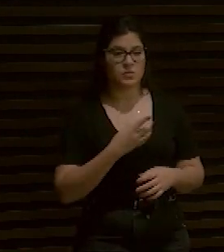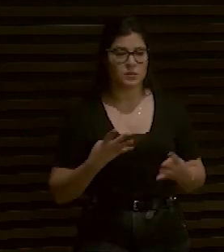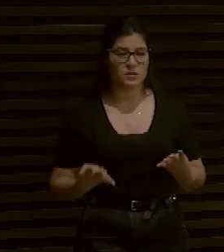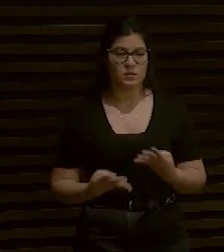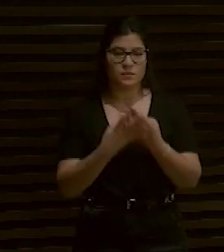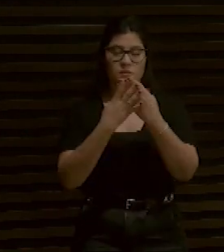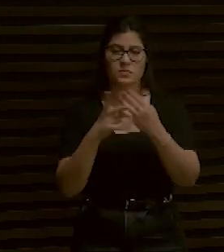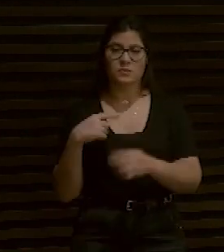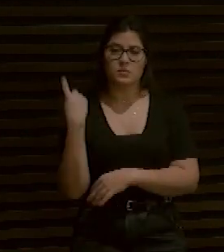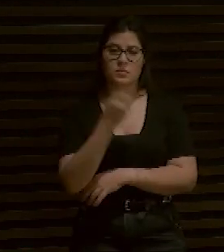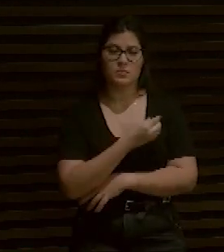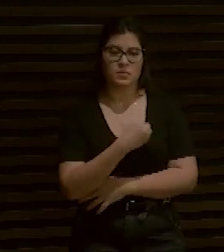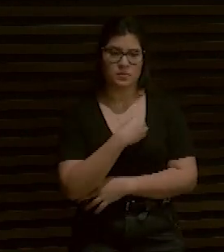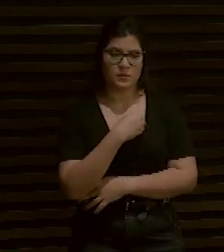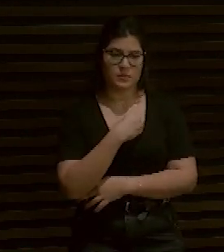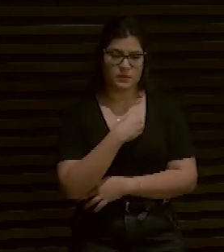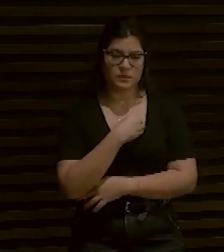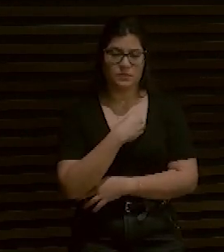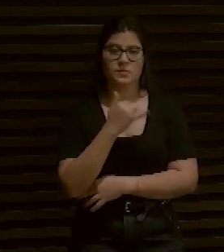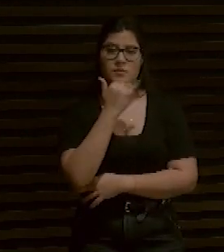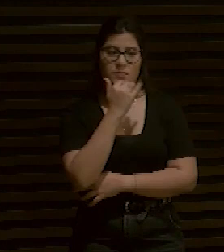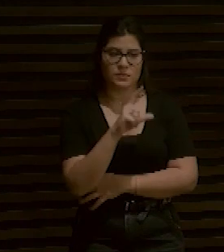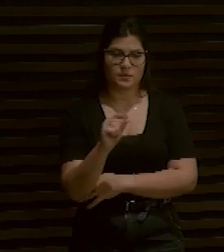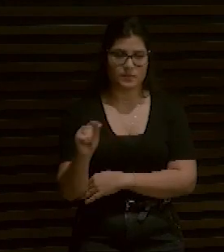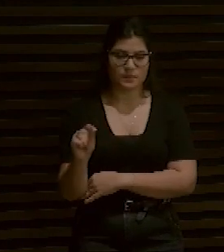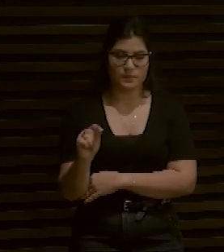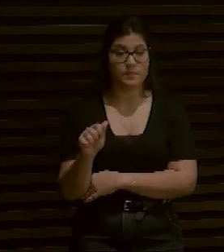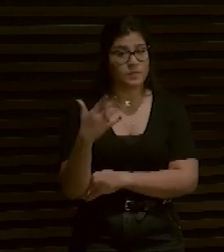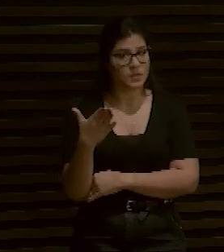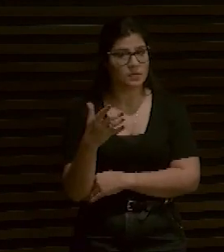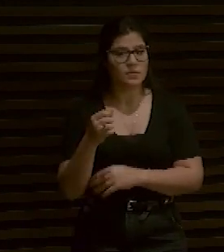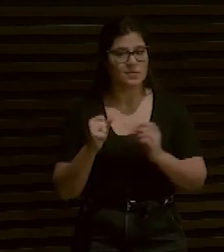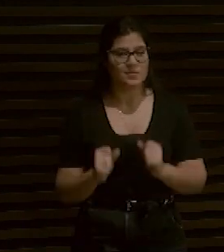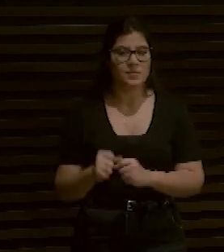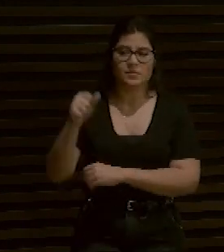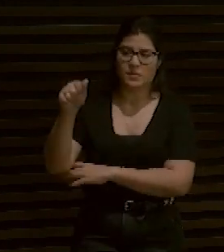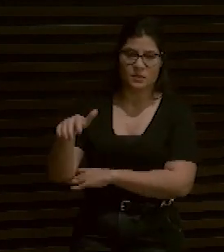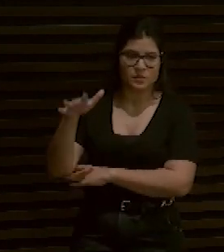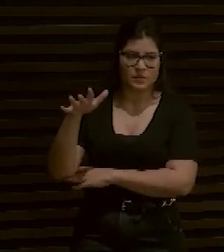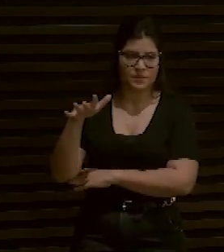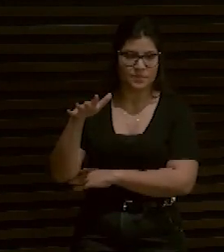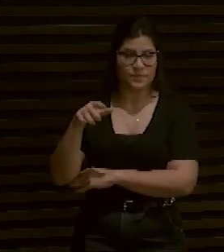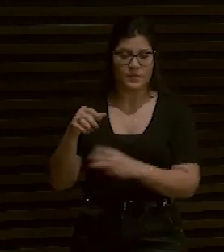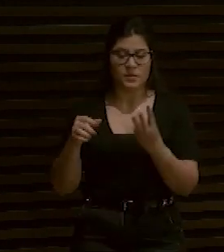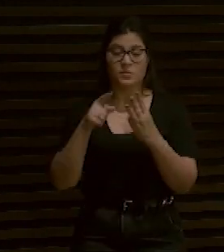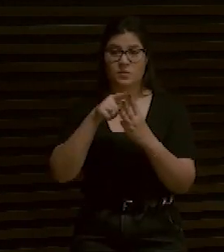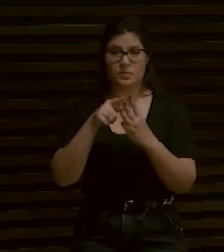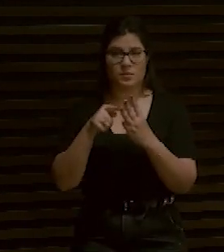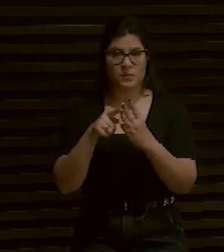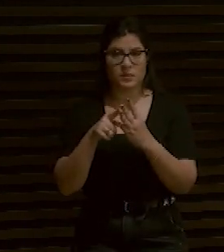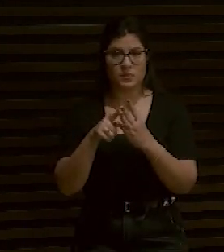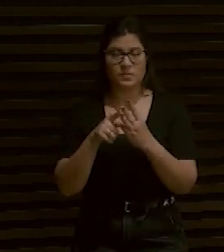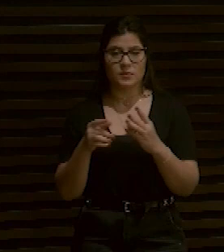nossos pecados para sermos perdoados e assim podermos andar na luz. Estes foram os 3 pontos que